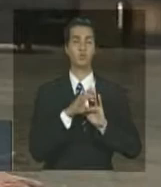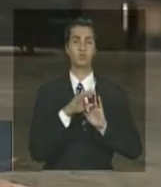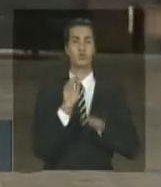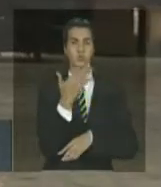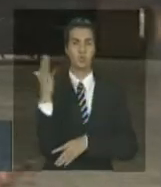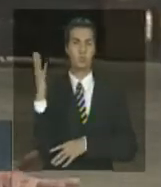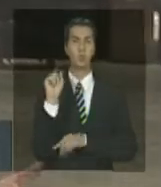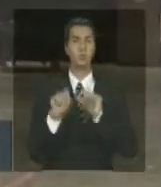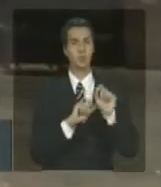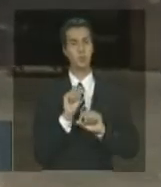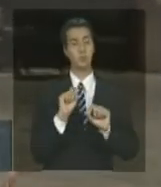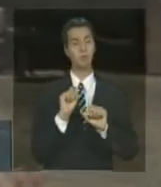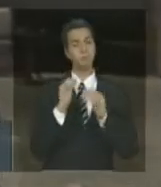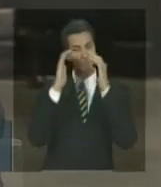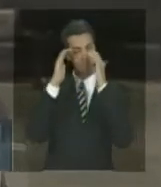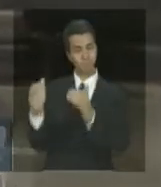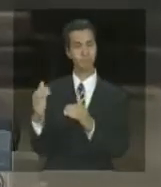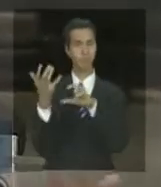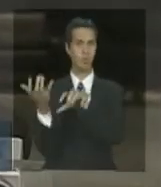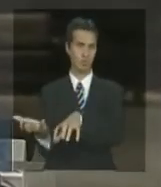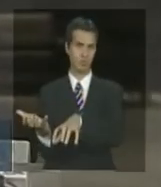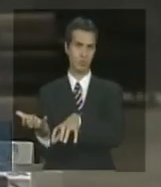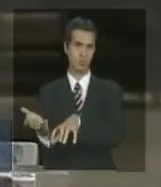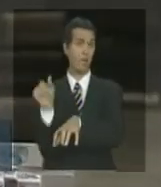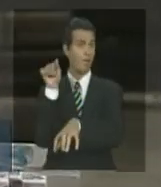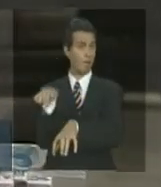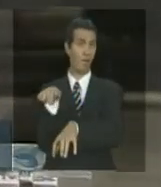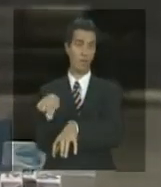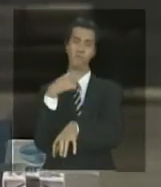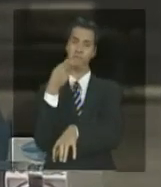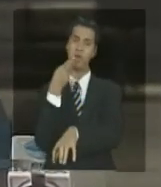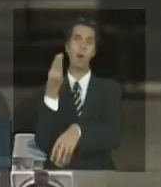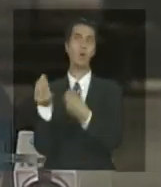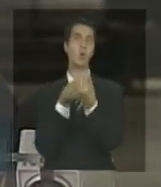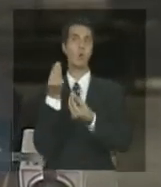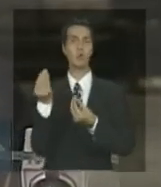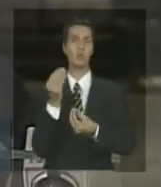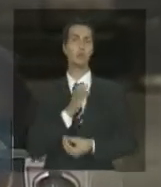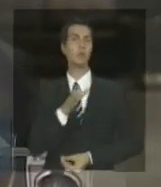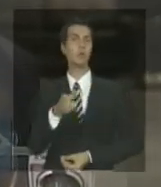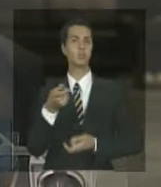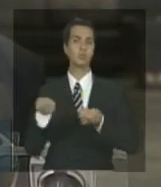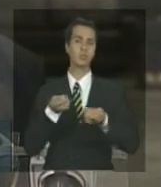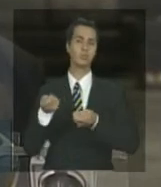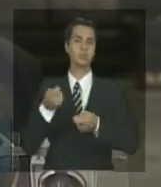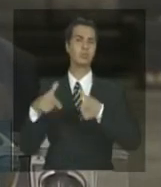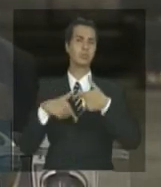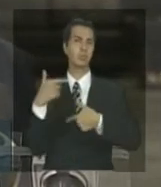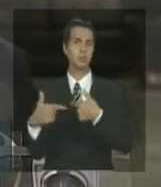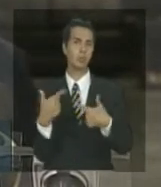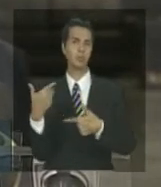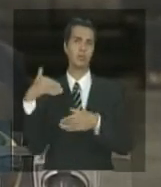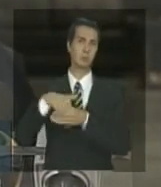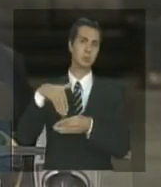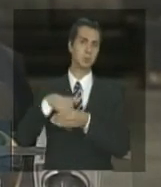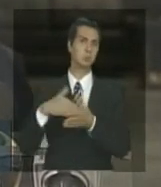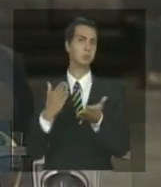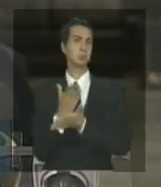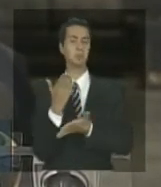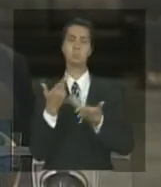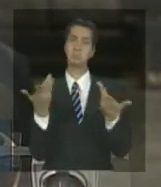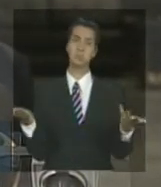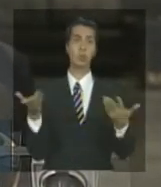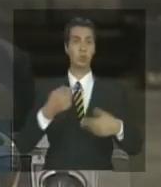Nacional. O Congresso que vai dizer como é que coordena o processo, enfim, de votação. Então, do ponto de vista